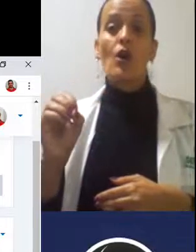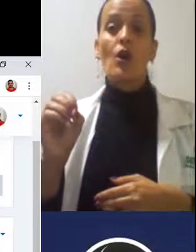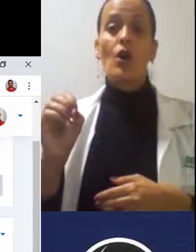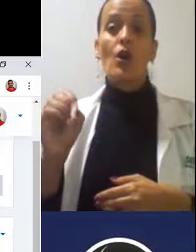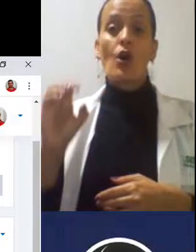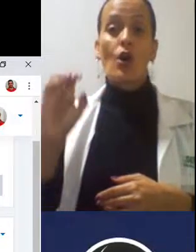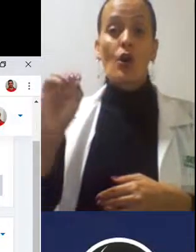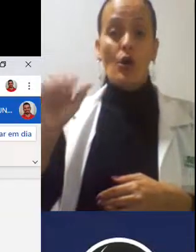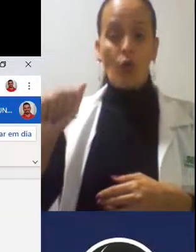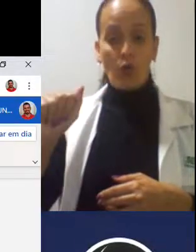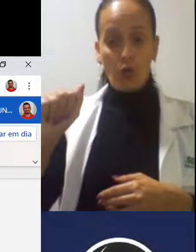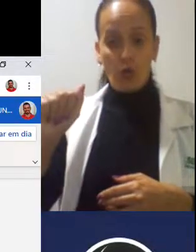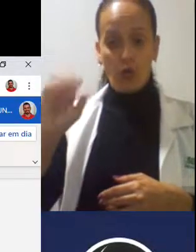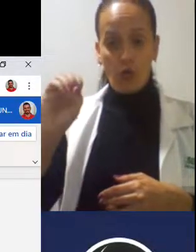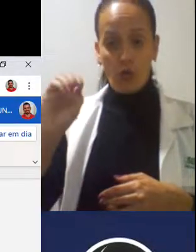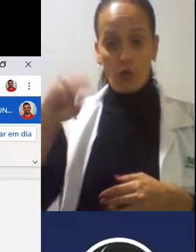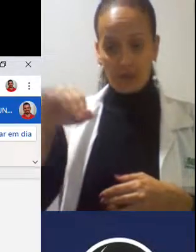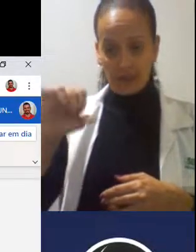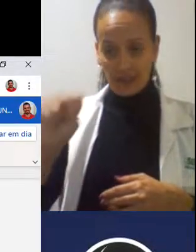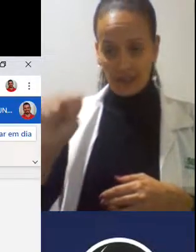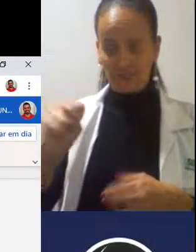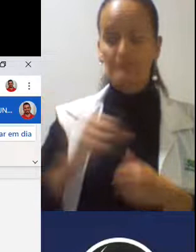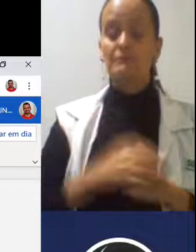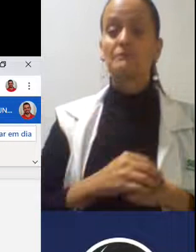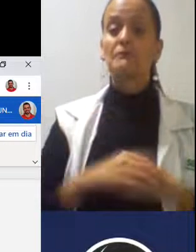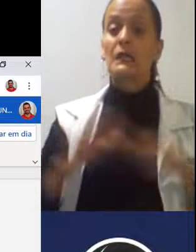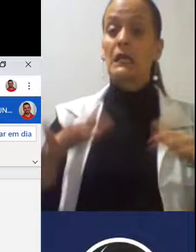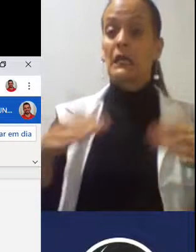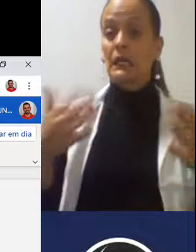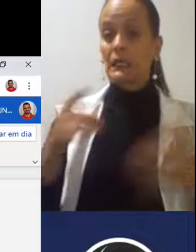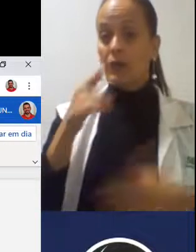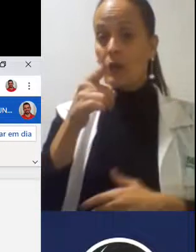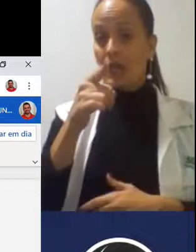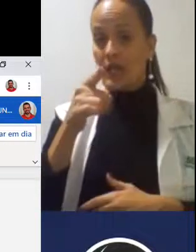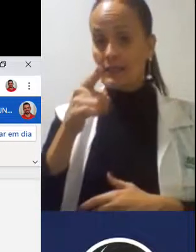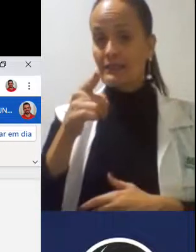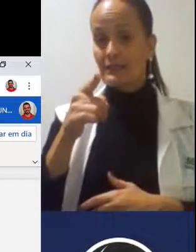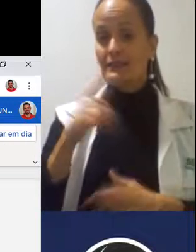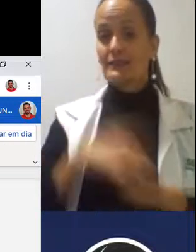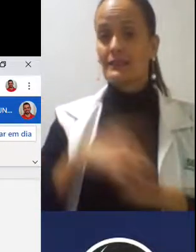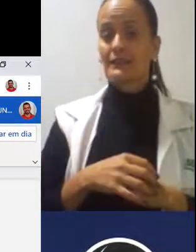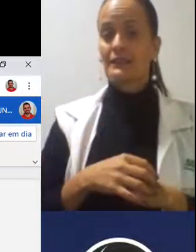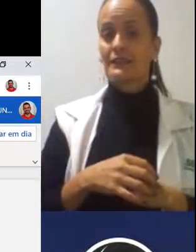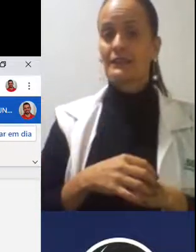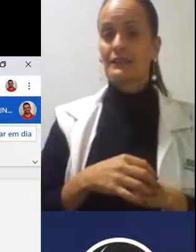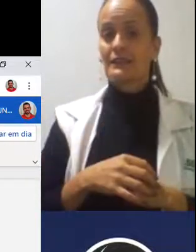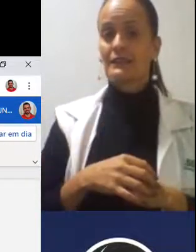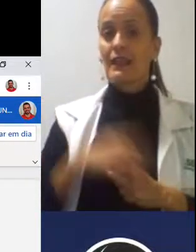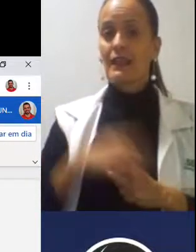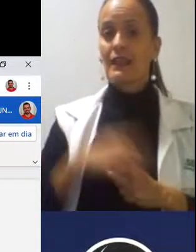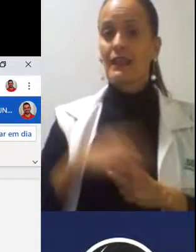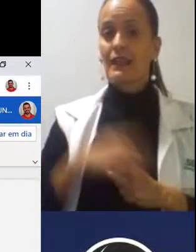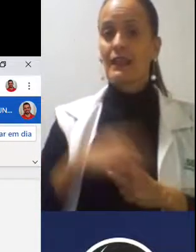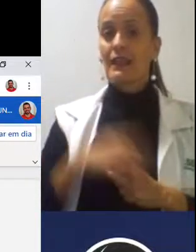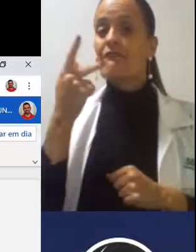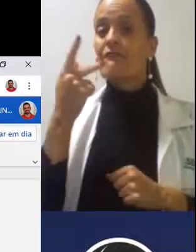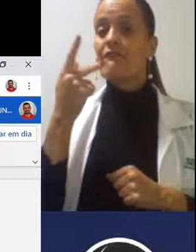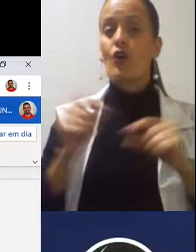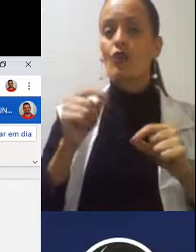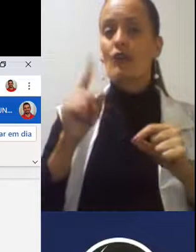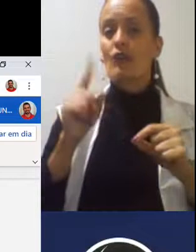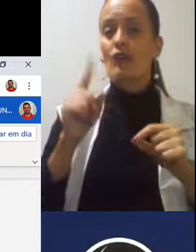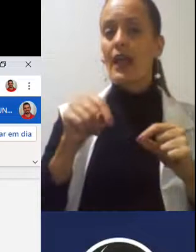né? Então, por definição, né, a gente falou, né, que a resistência elétrica é oposição à